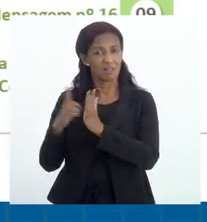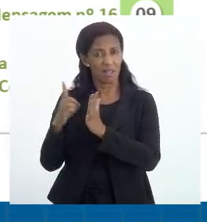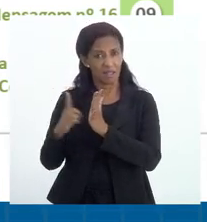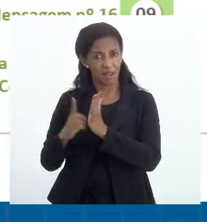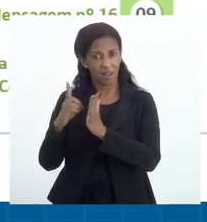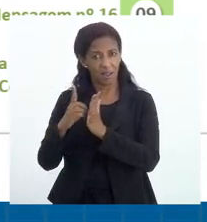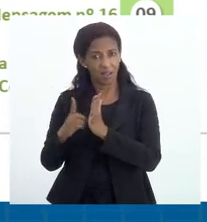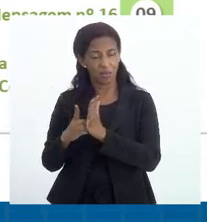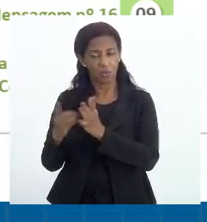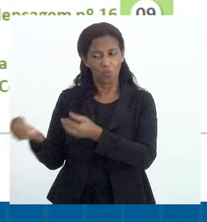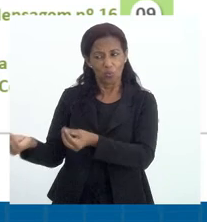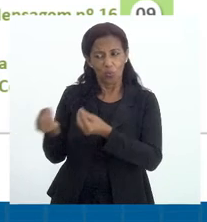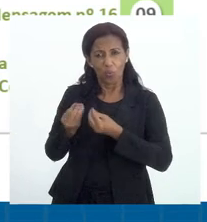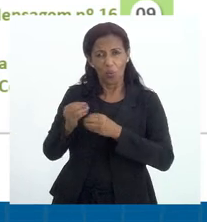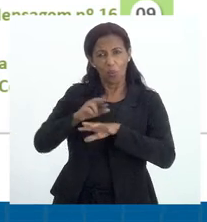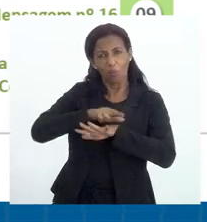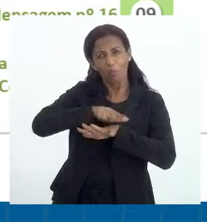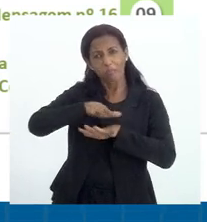trouxe